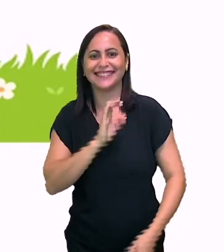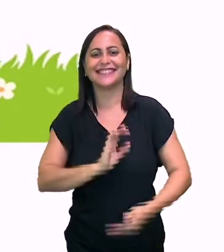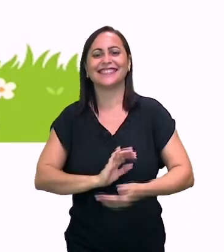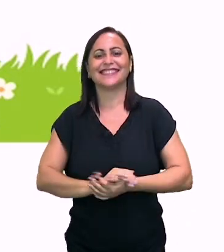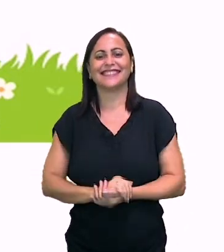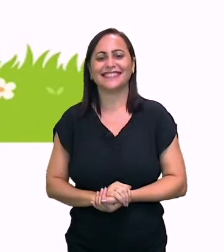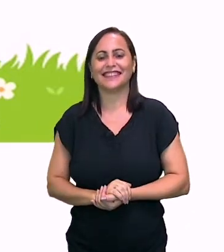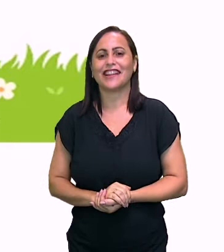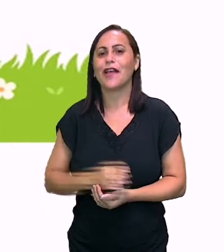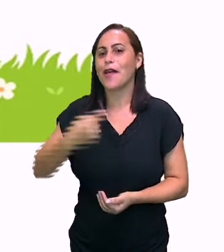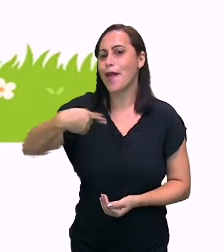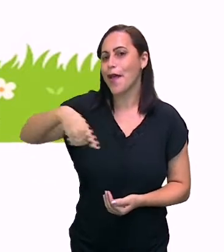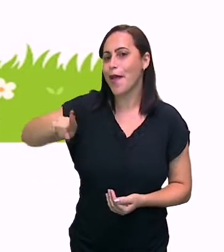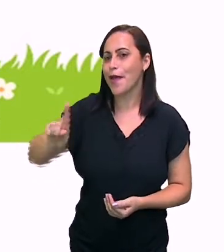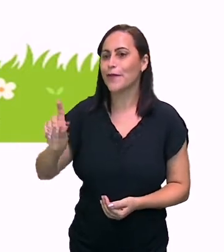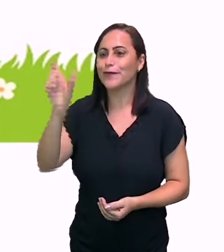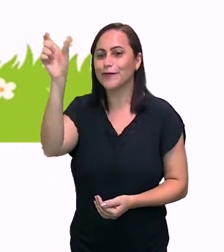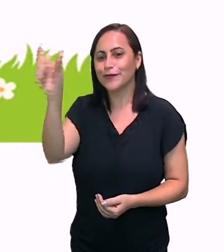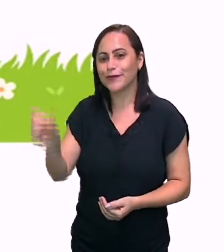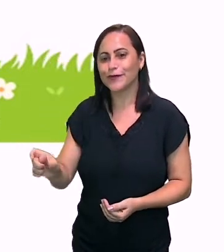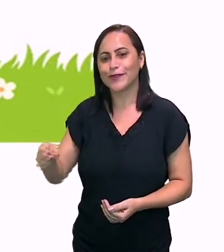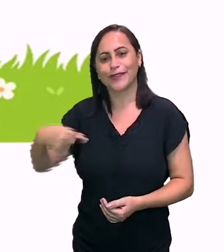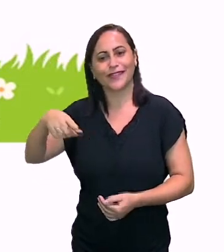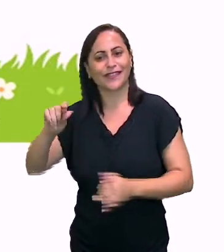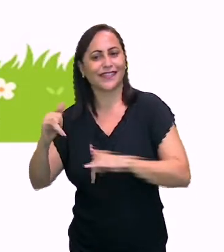depressa. E foi o Pedro para brincar.